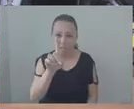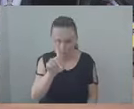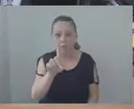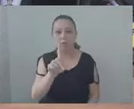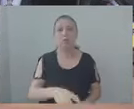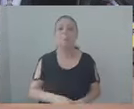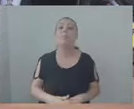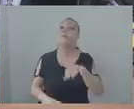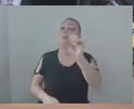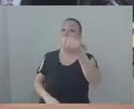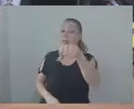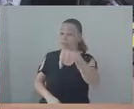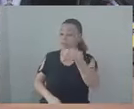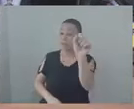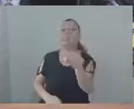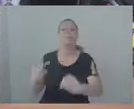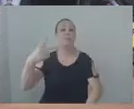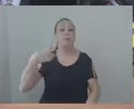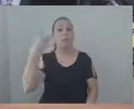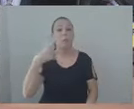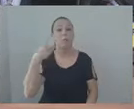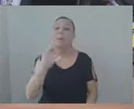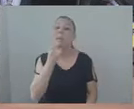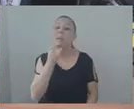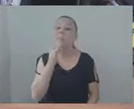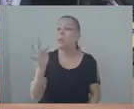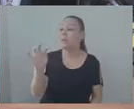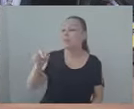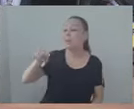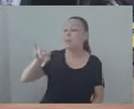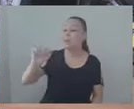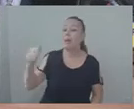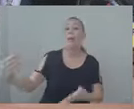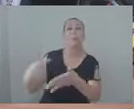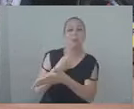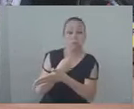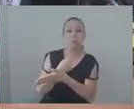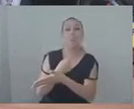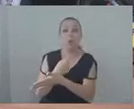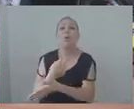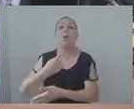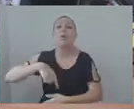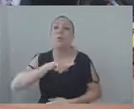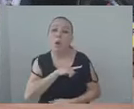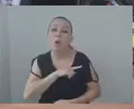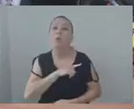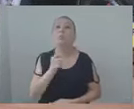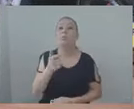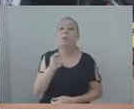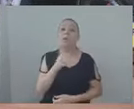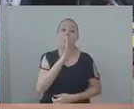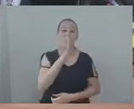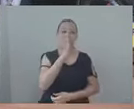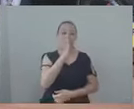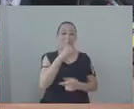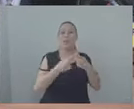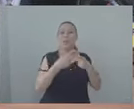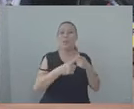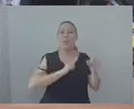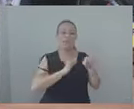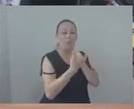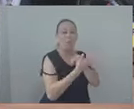né? Fez o questionamento, nós ficamos um pouco adormecidos em razão do Covid, mas agora nós estamos retomando isso,